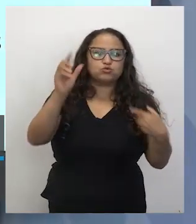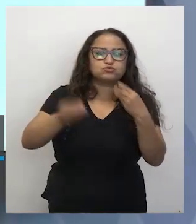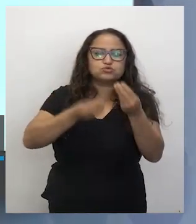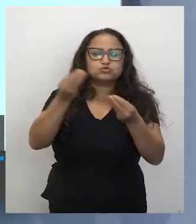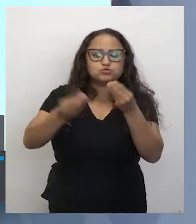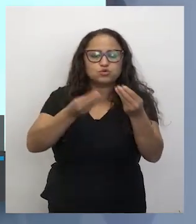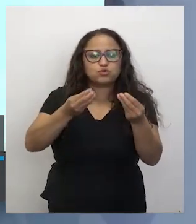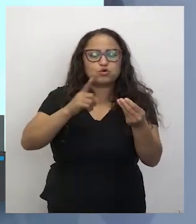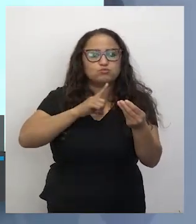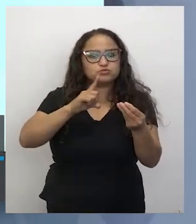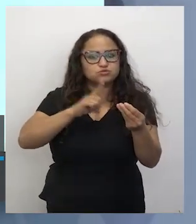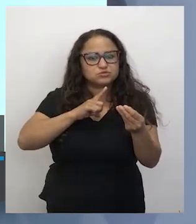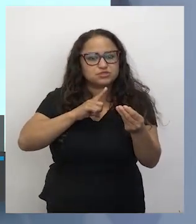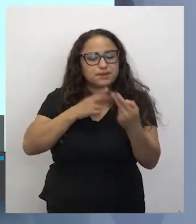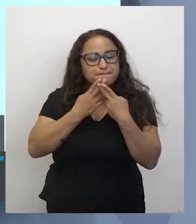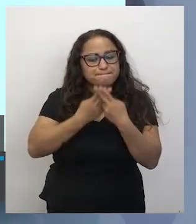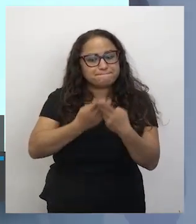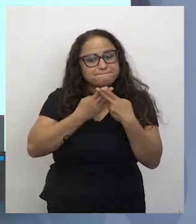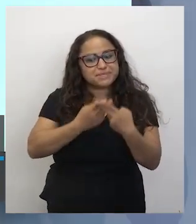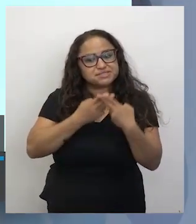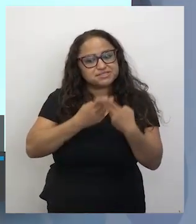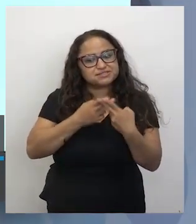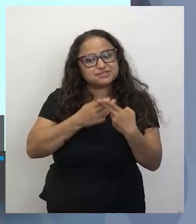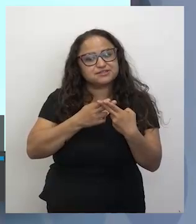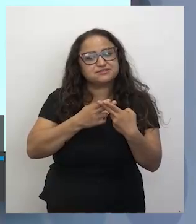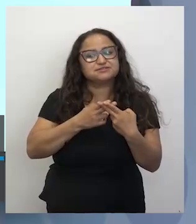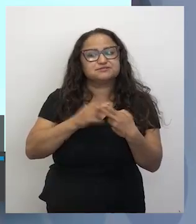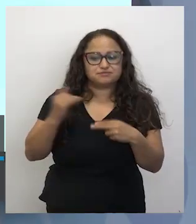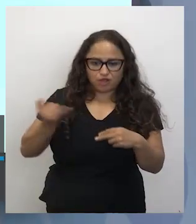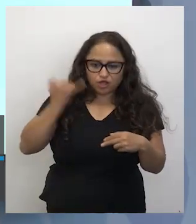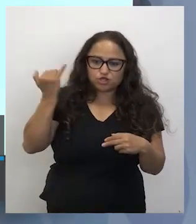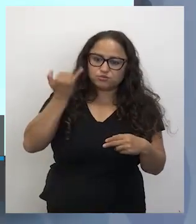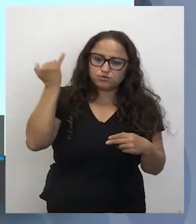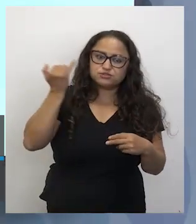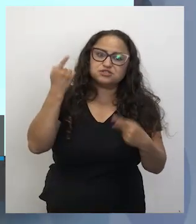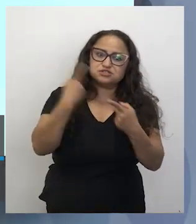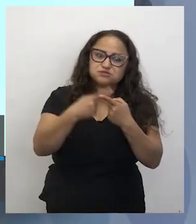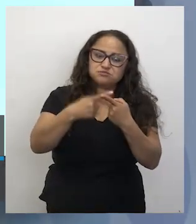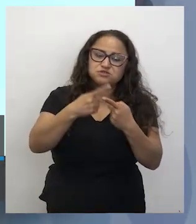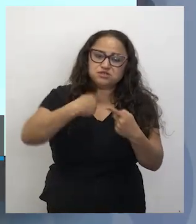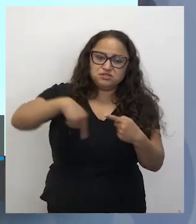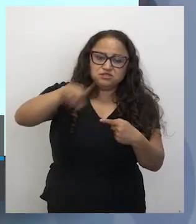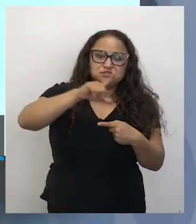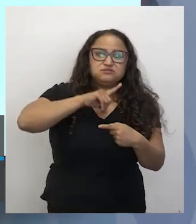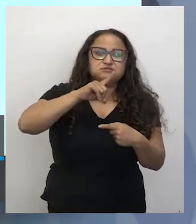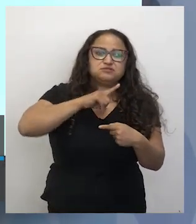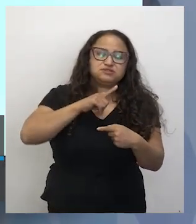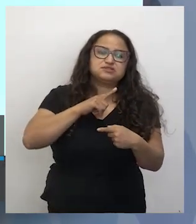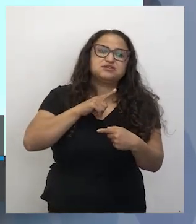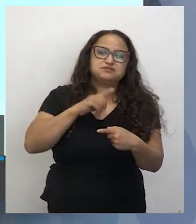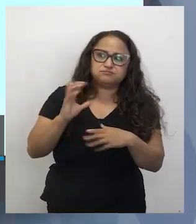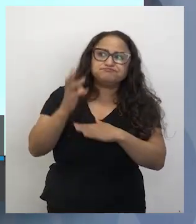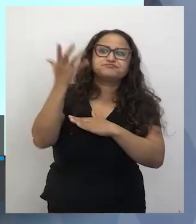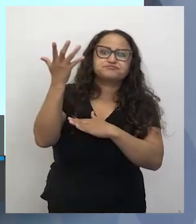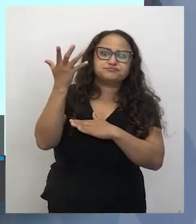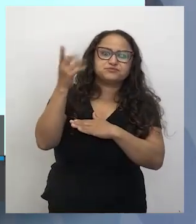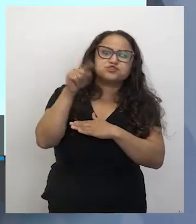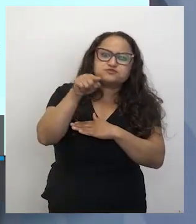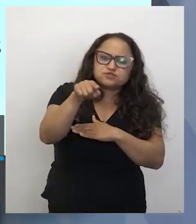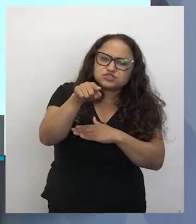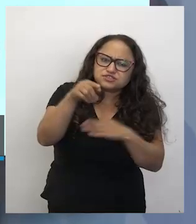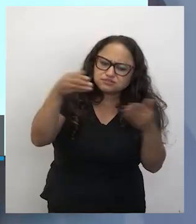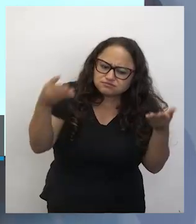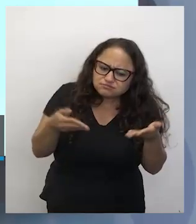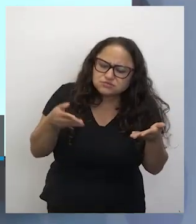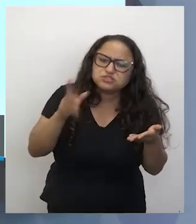ser resiliente, né? Então, é importante discutir isso, porque a gente corre o risco de passar por essa situação. Então, você aqui já